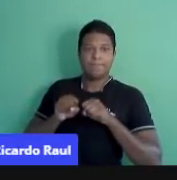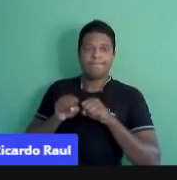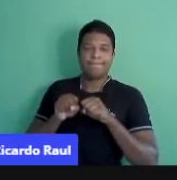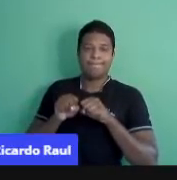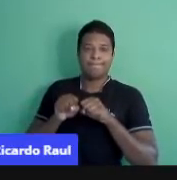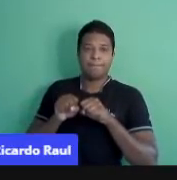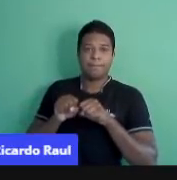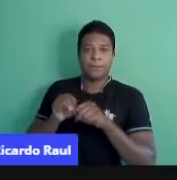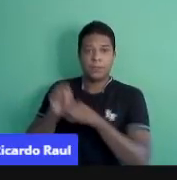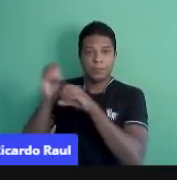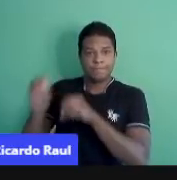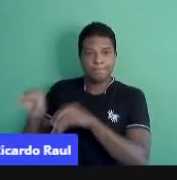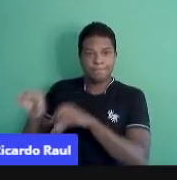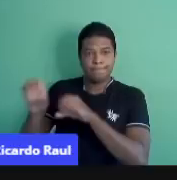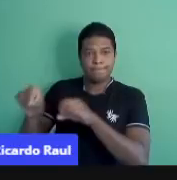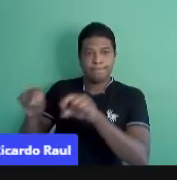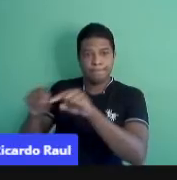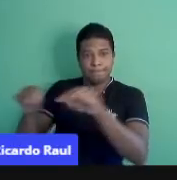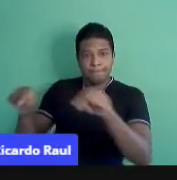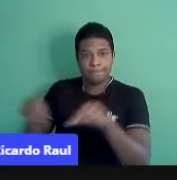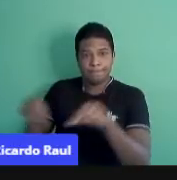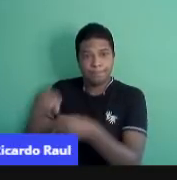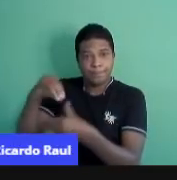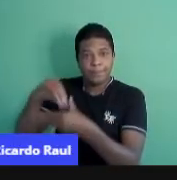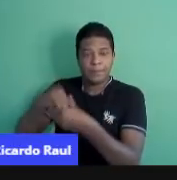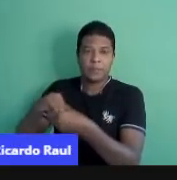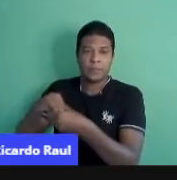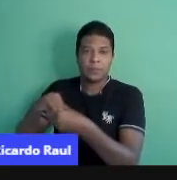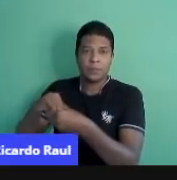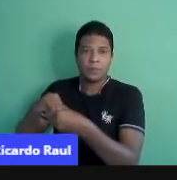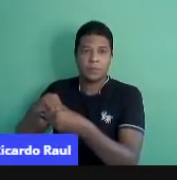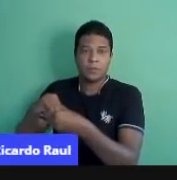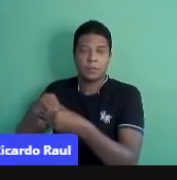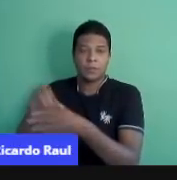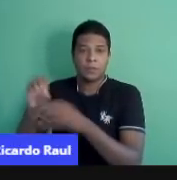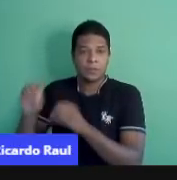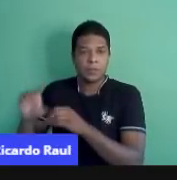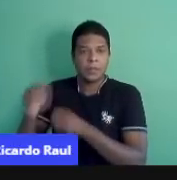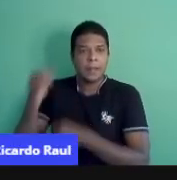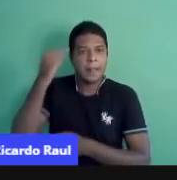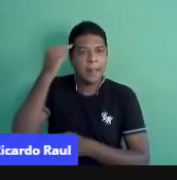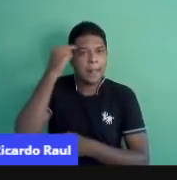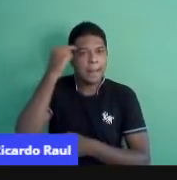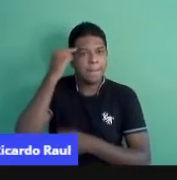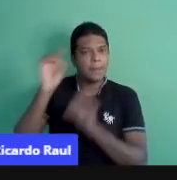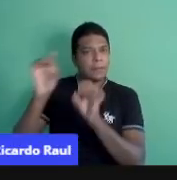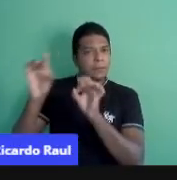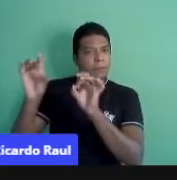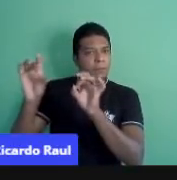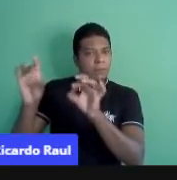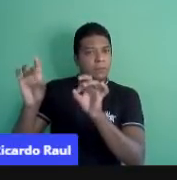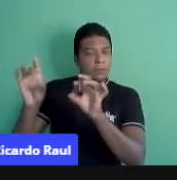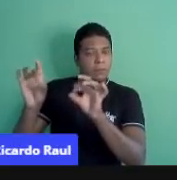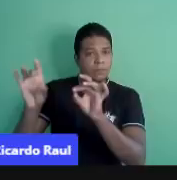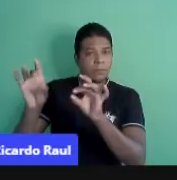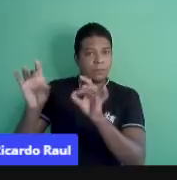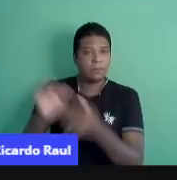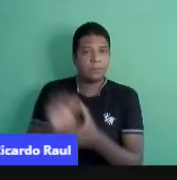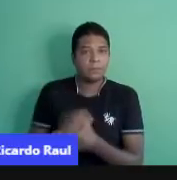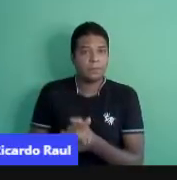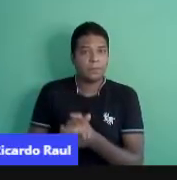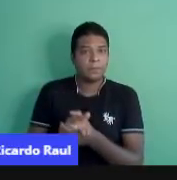de estar em sala de aula. E nós precisamos pensar nas especificidades para não entrarmos